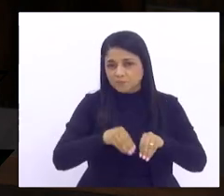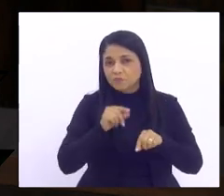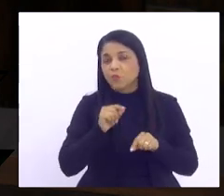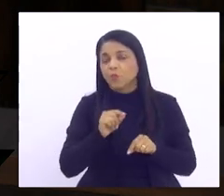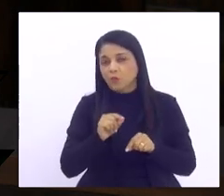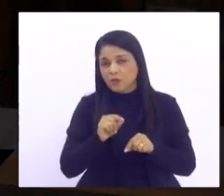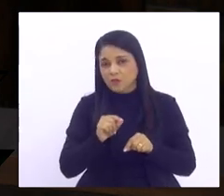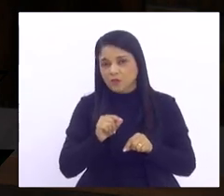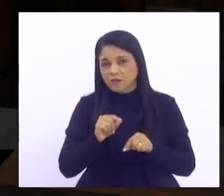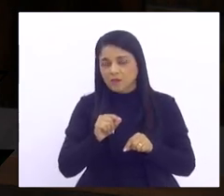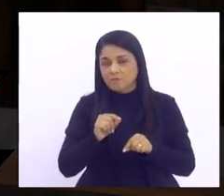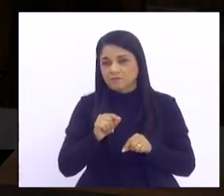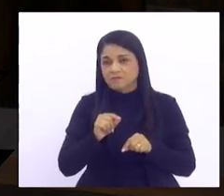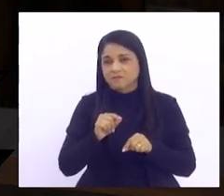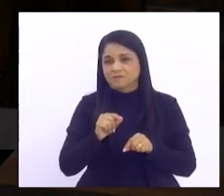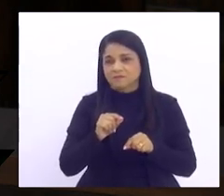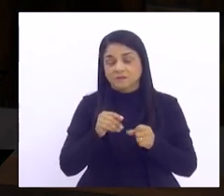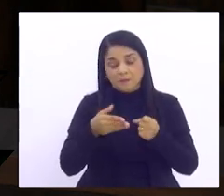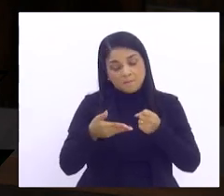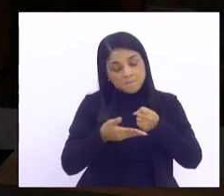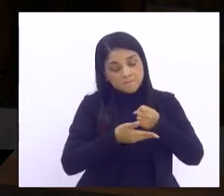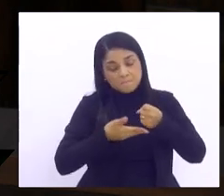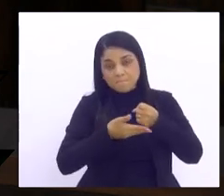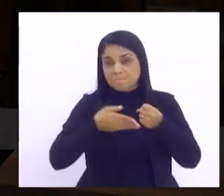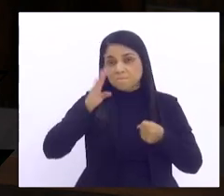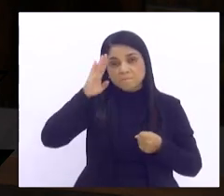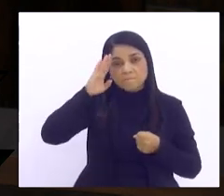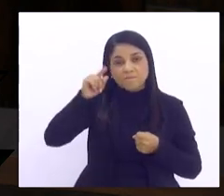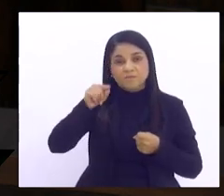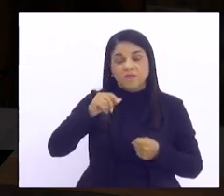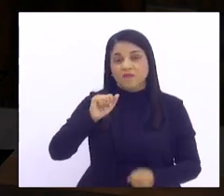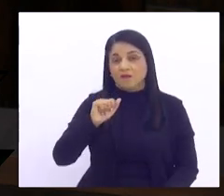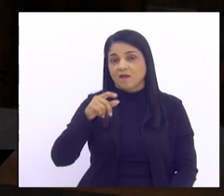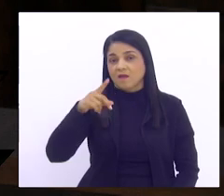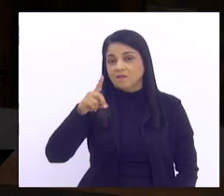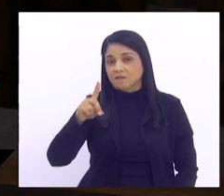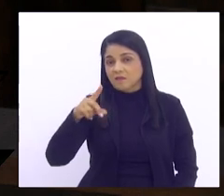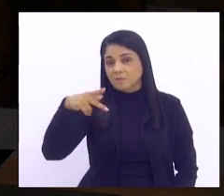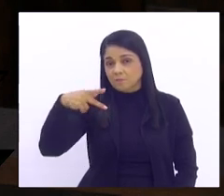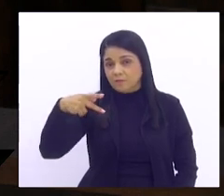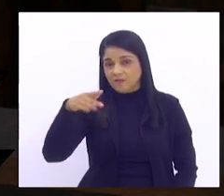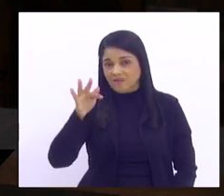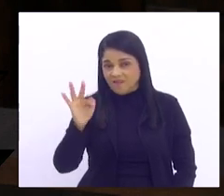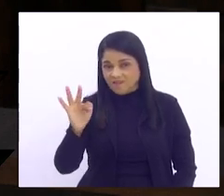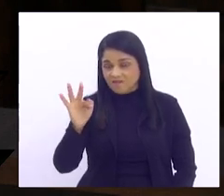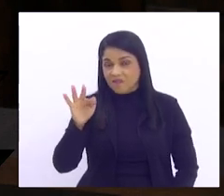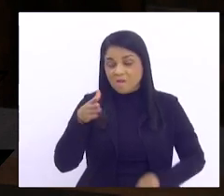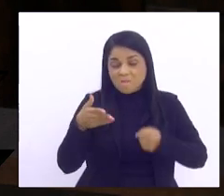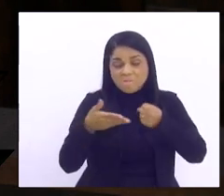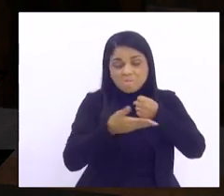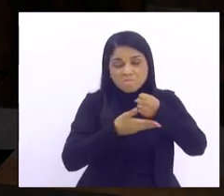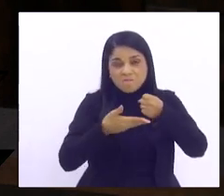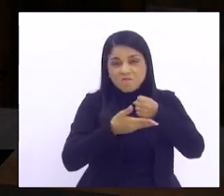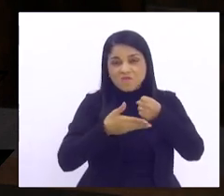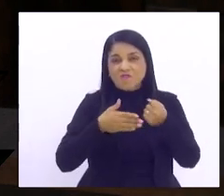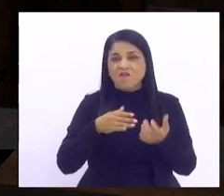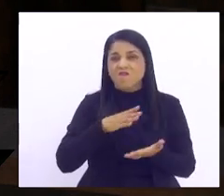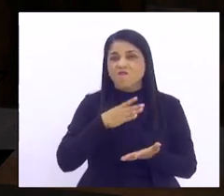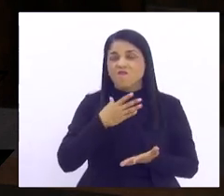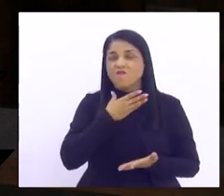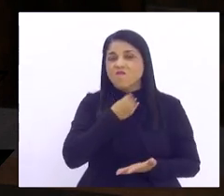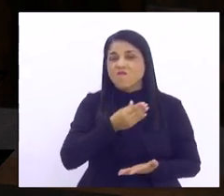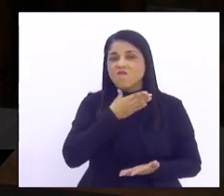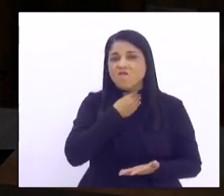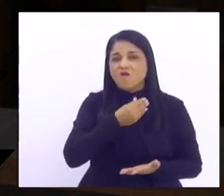A razão fundamental é esta. A ADPF se baseia numa falsa concepção do